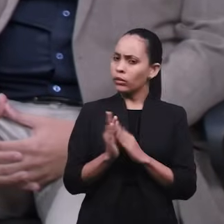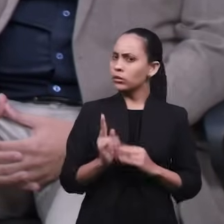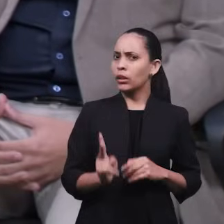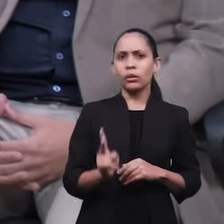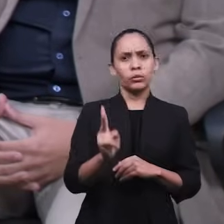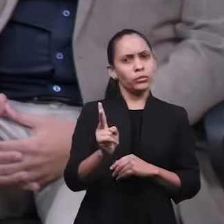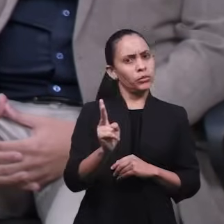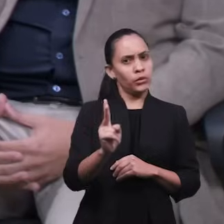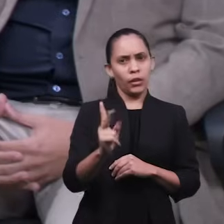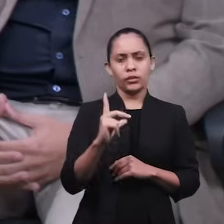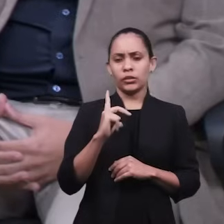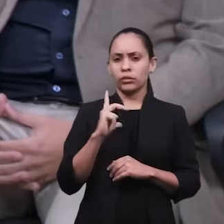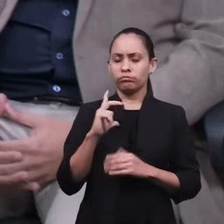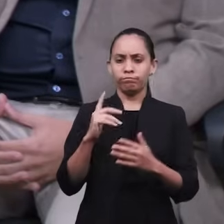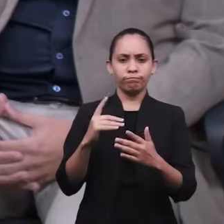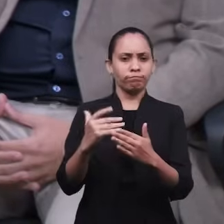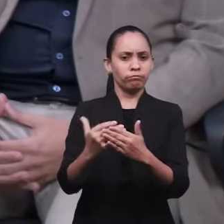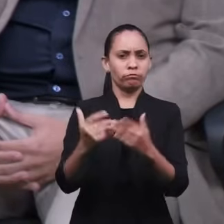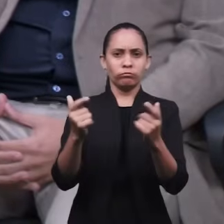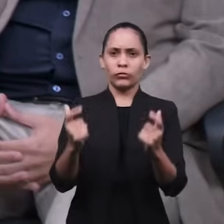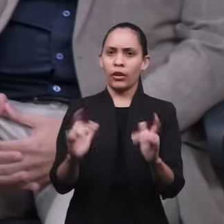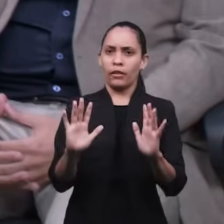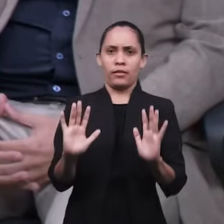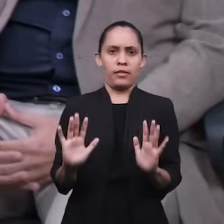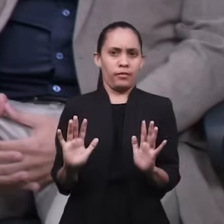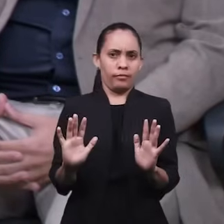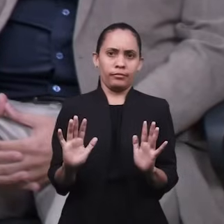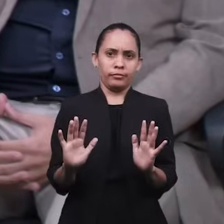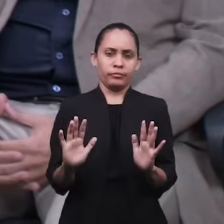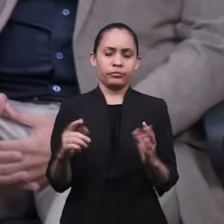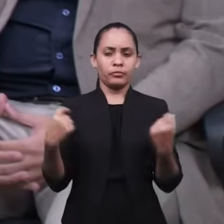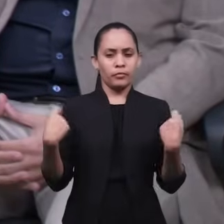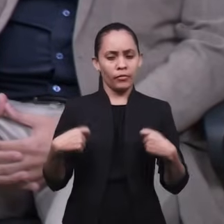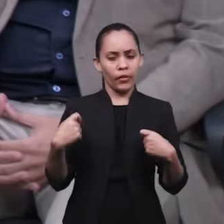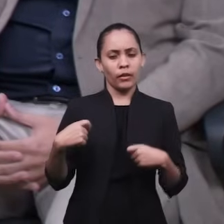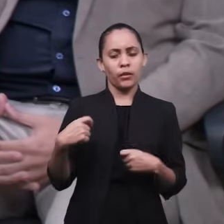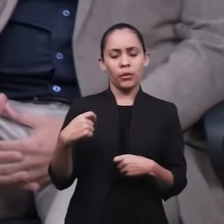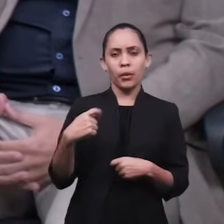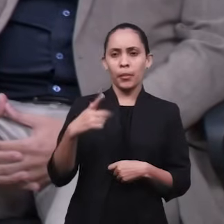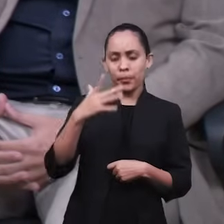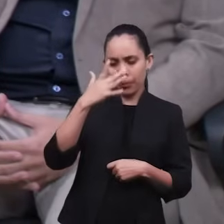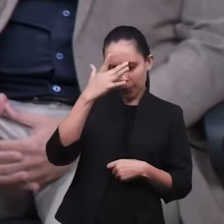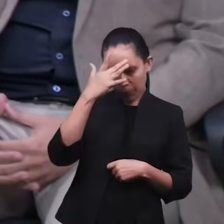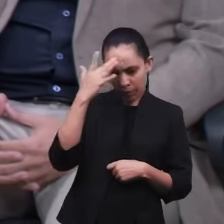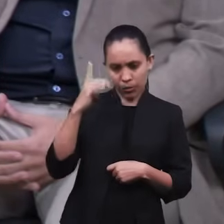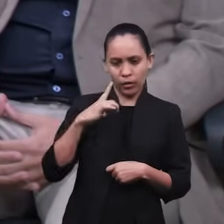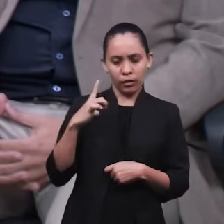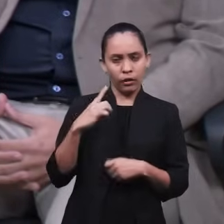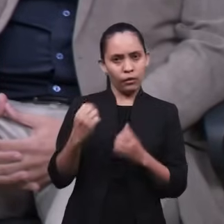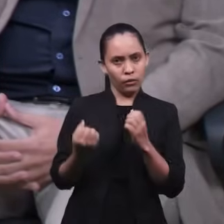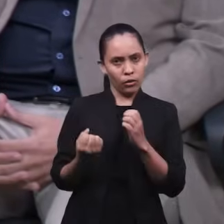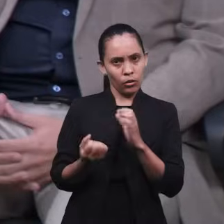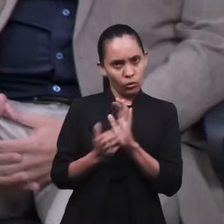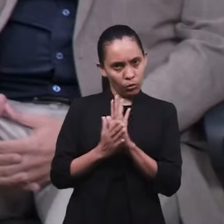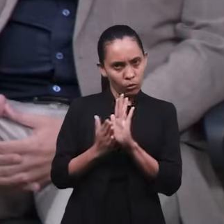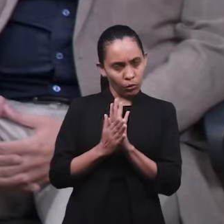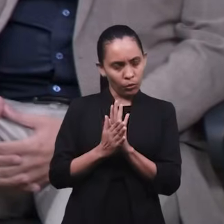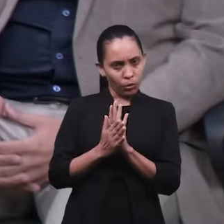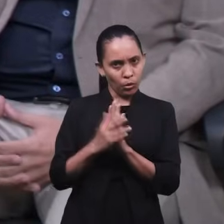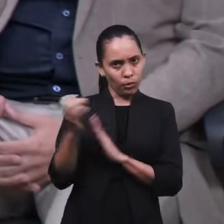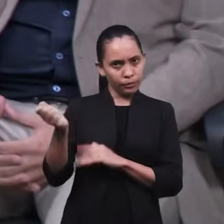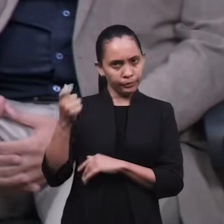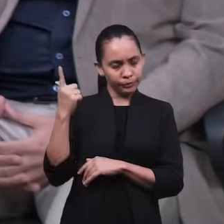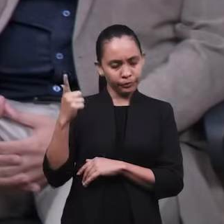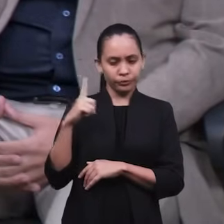o louvor ele vai chegar onde ele tem que chegar, é isso? O primeiro passo do irmão é passar para o pastor. Isso, porque